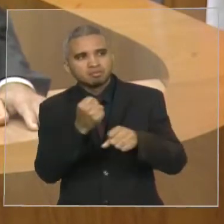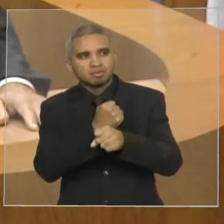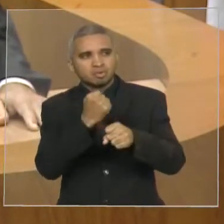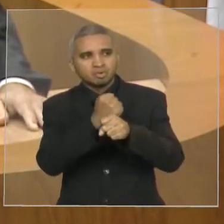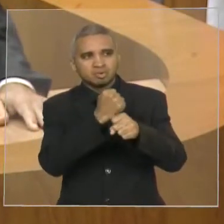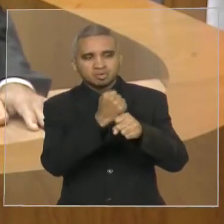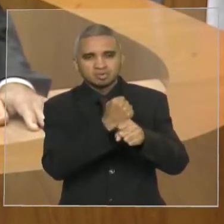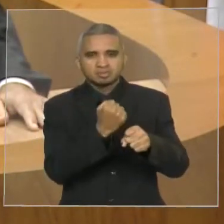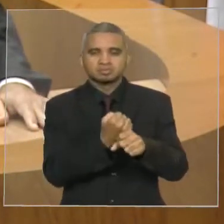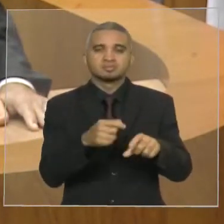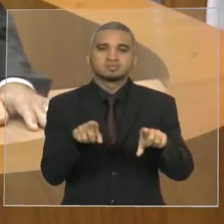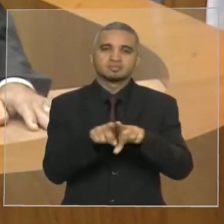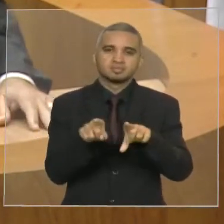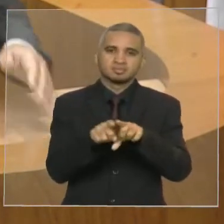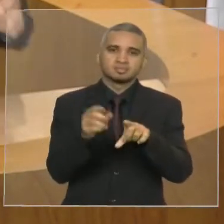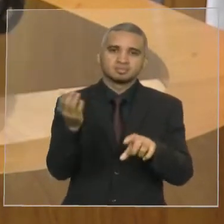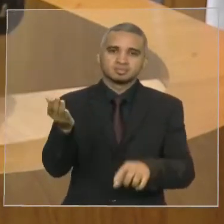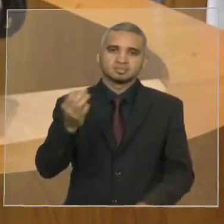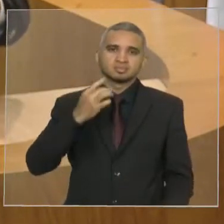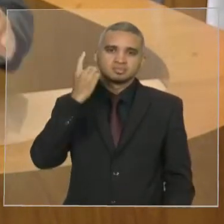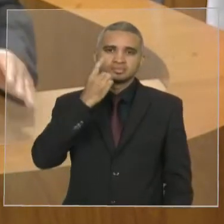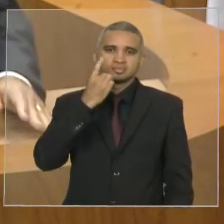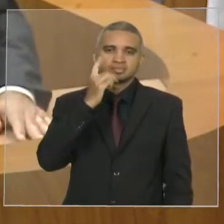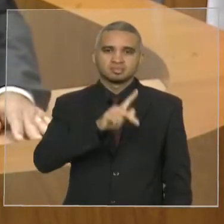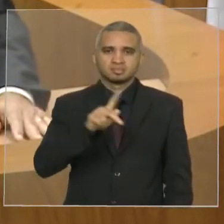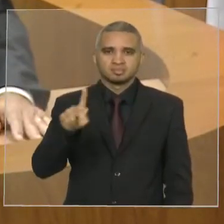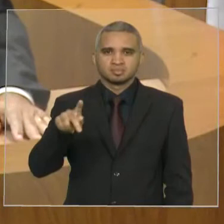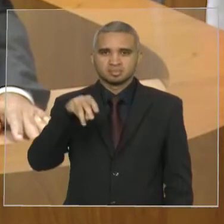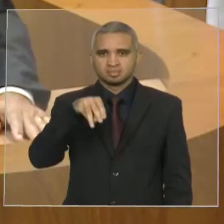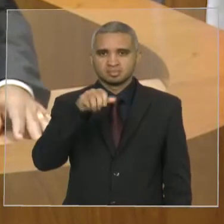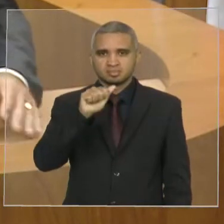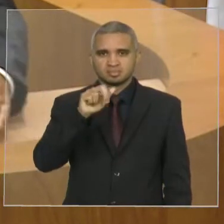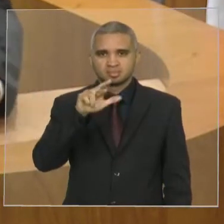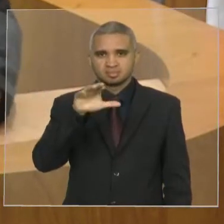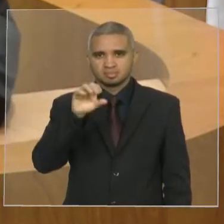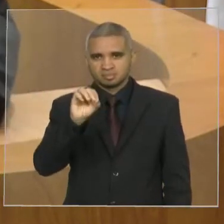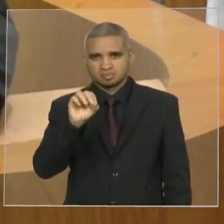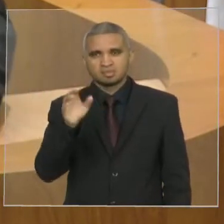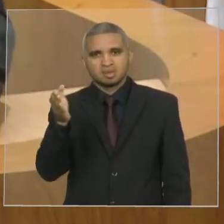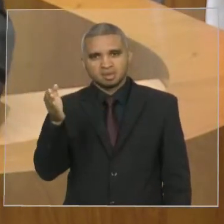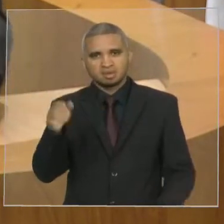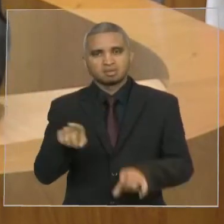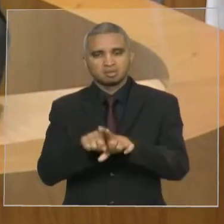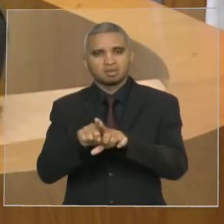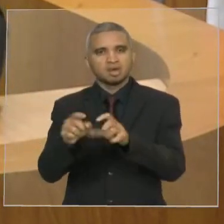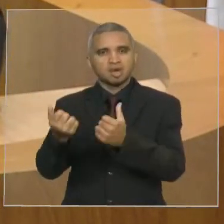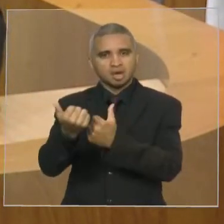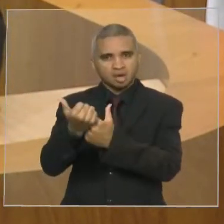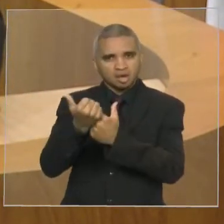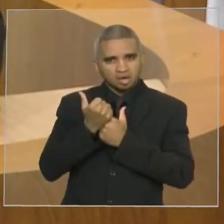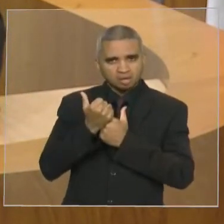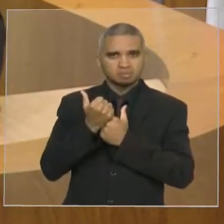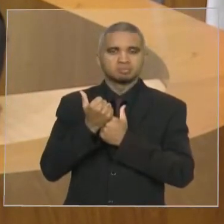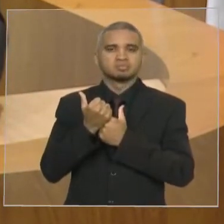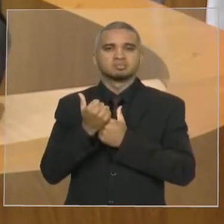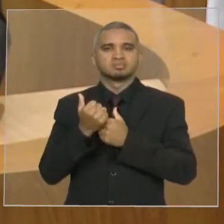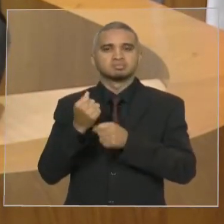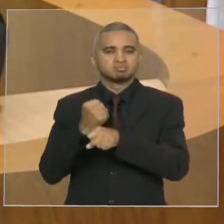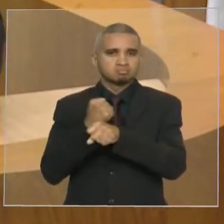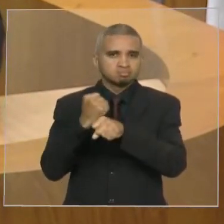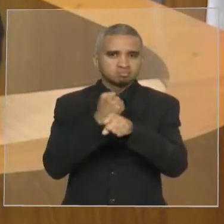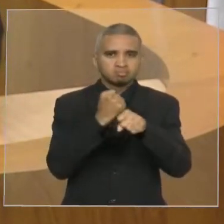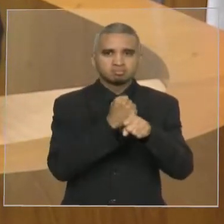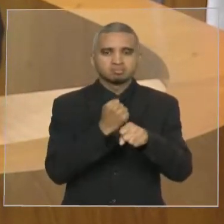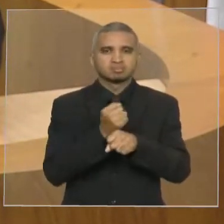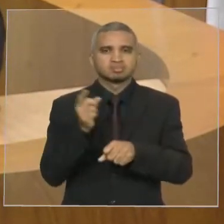pessoas responsáveis, que está aqui também junto conosco, que foi um prazer e uma honra ter participado daquele momento